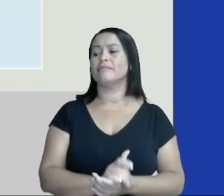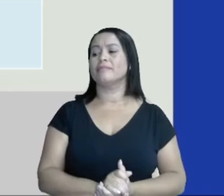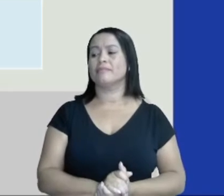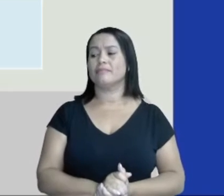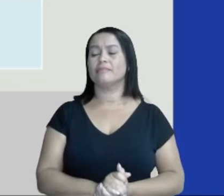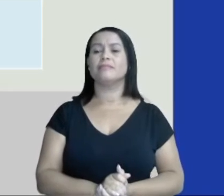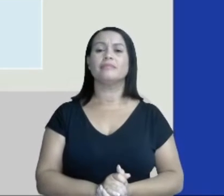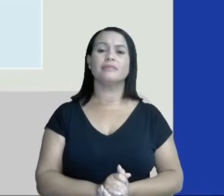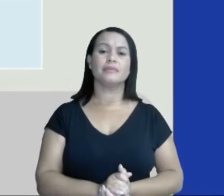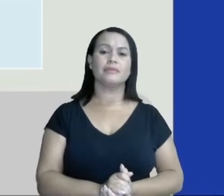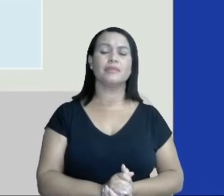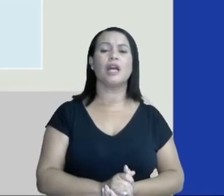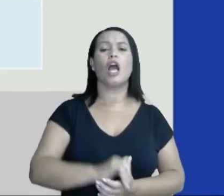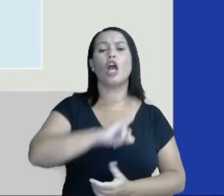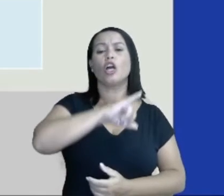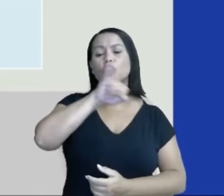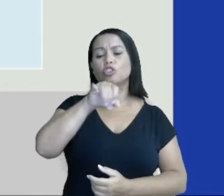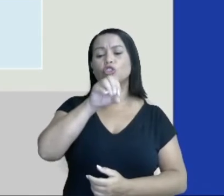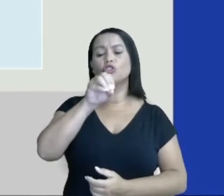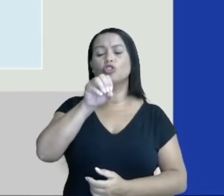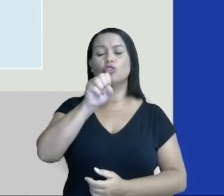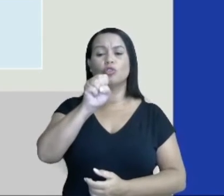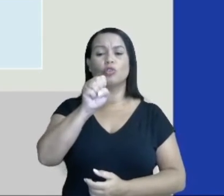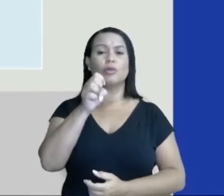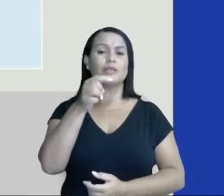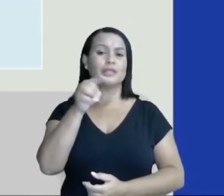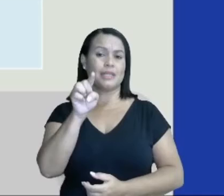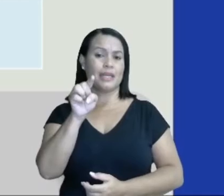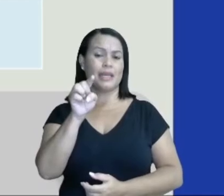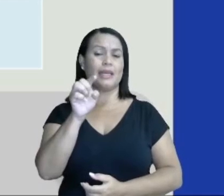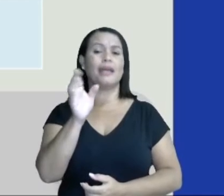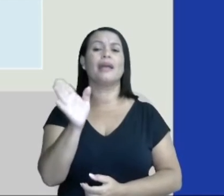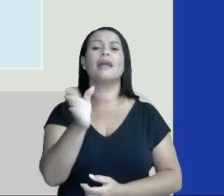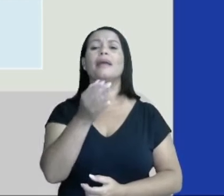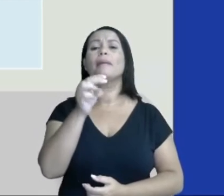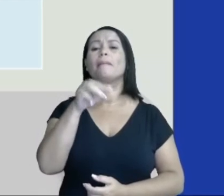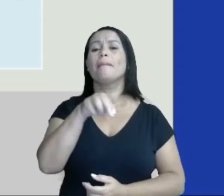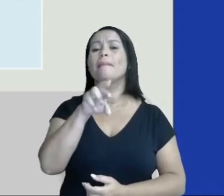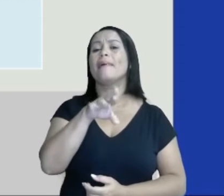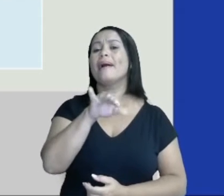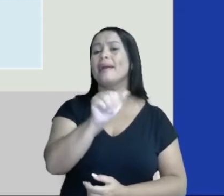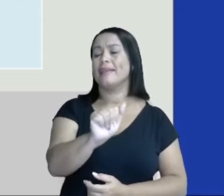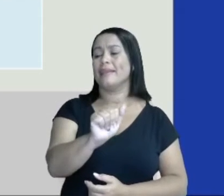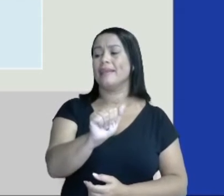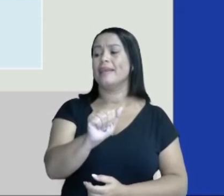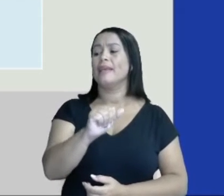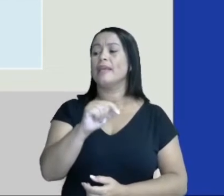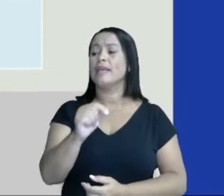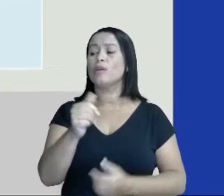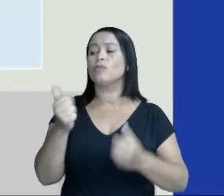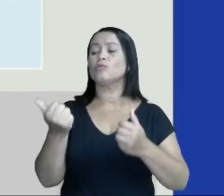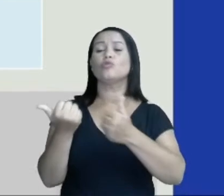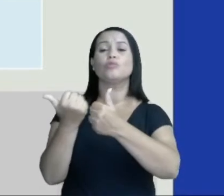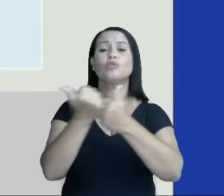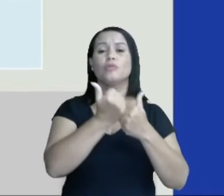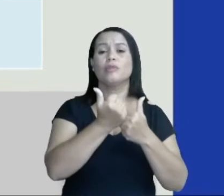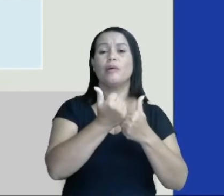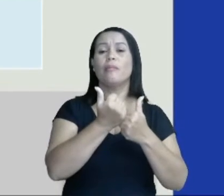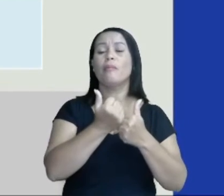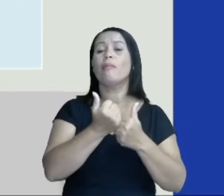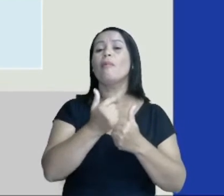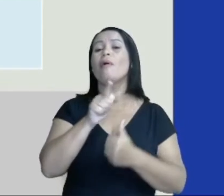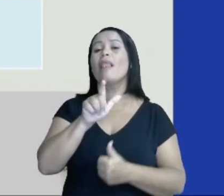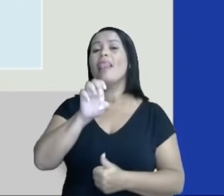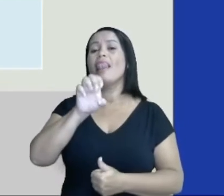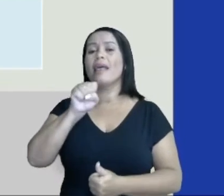José e Maria, que significa que a gente substituiria por les. E aí, ó, tá vendo que na frase inteira